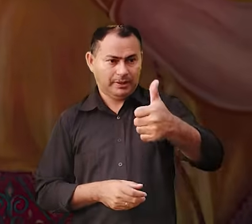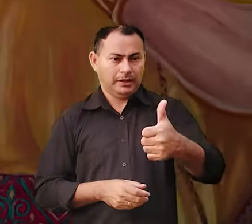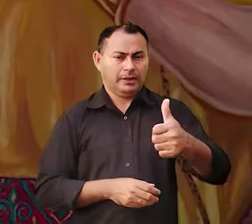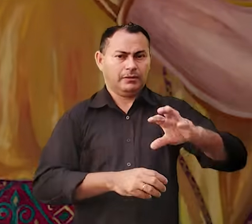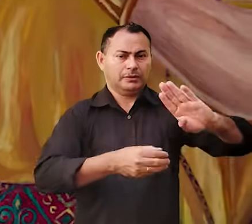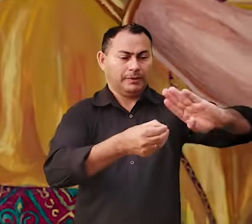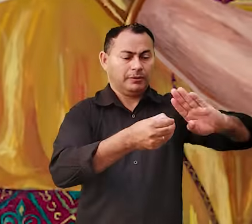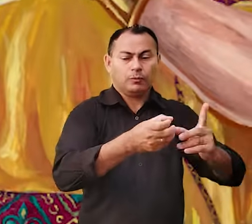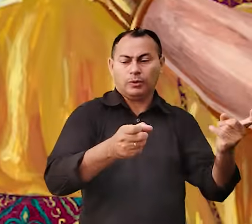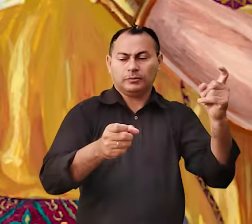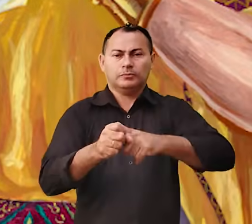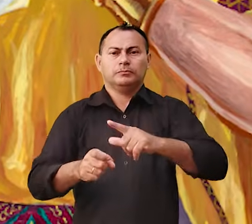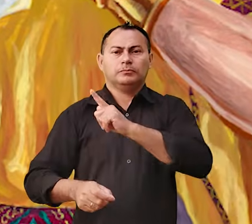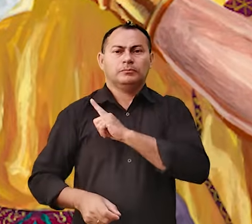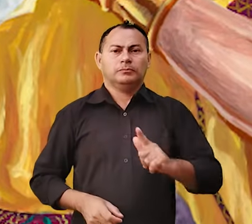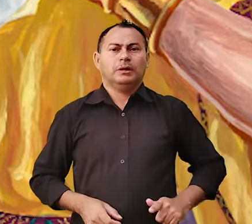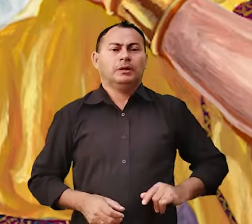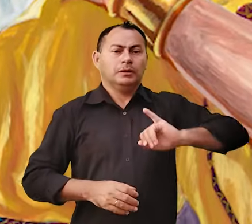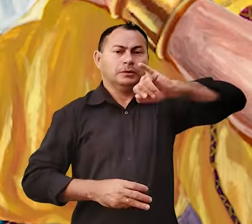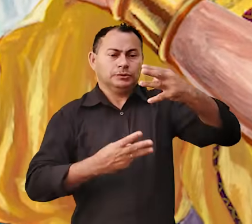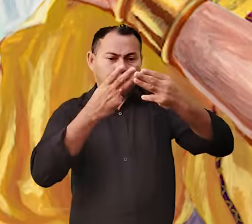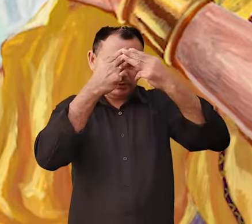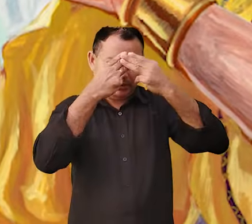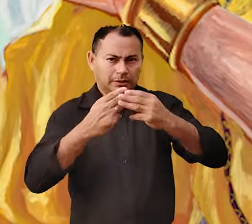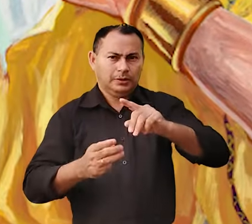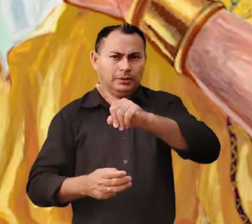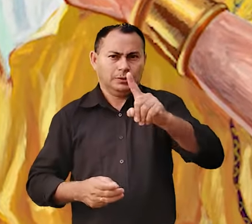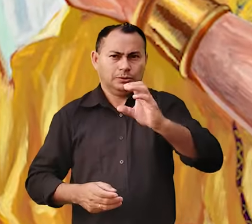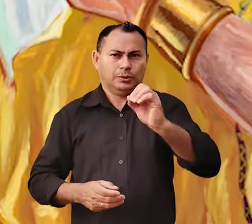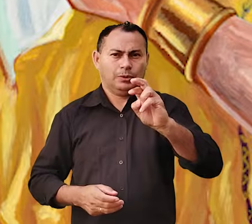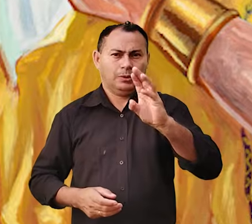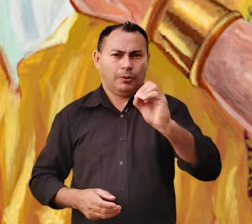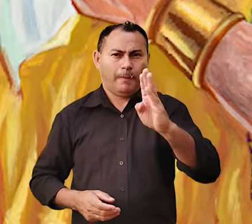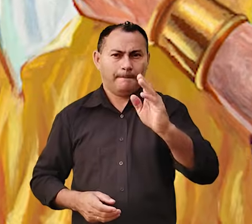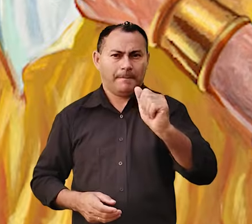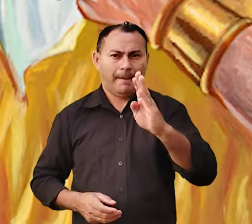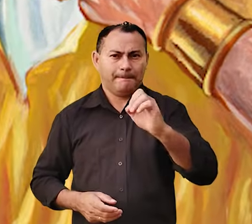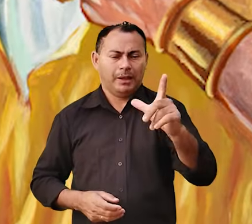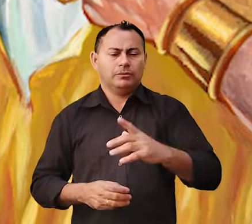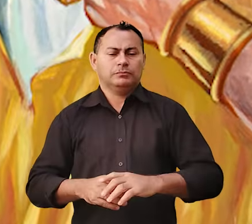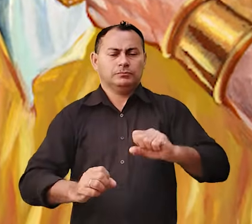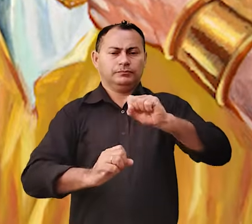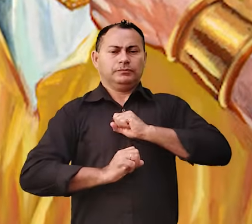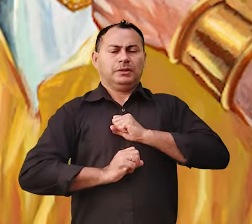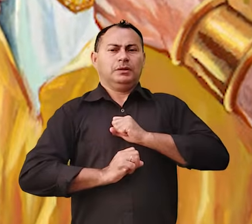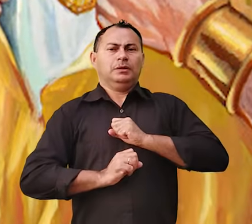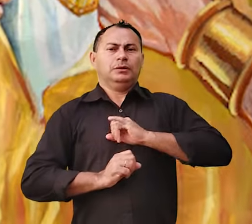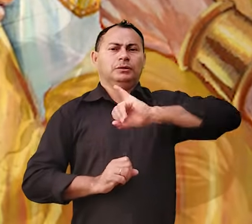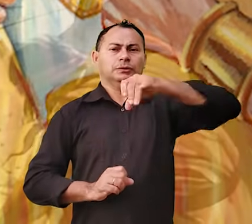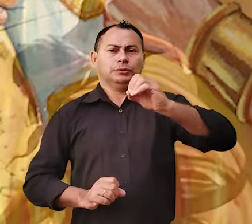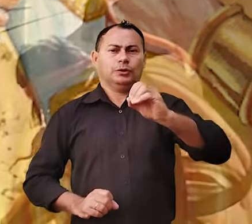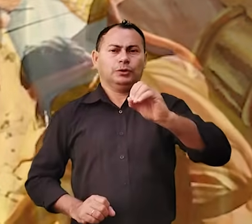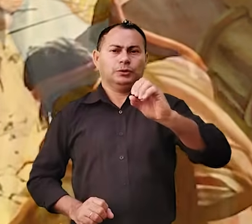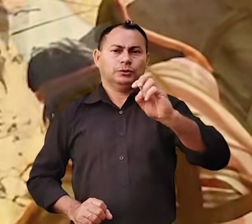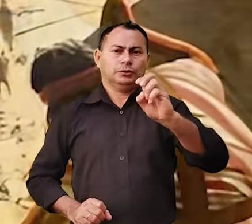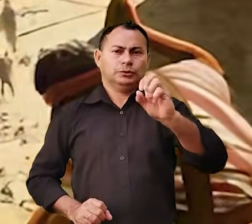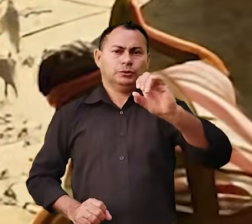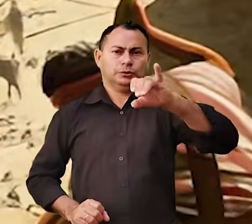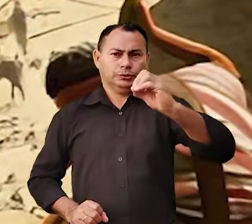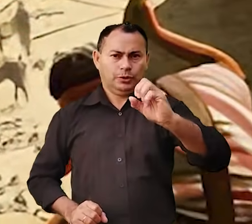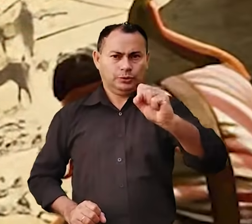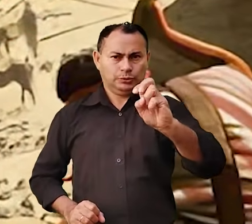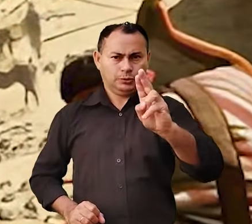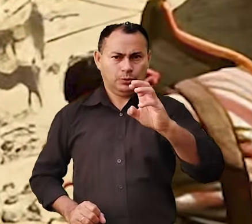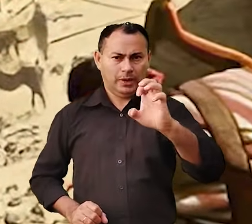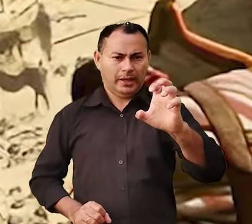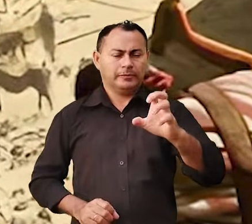O primeiro retorno aconteceu quando o governador de Judá era Zorobabel e o sumo sacerdote era Josué. O propósito